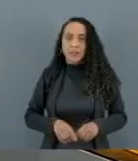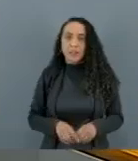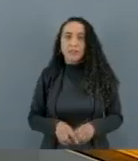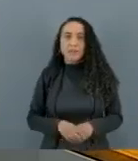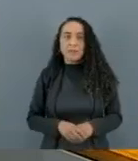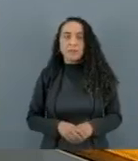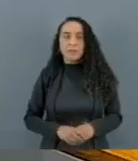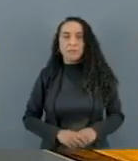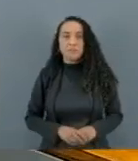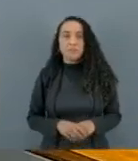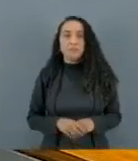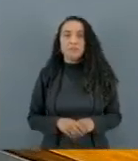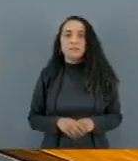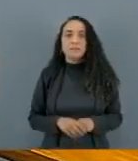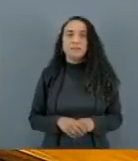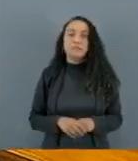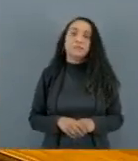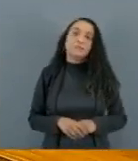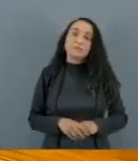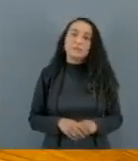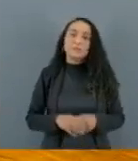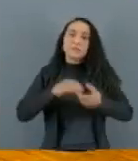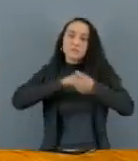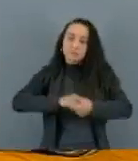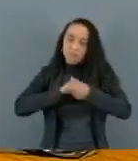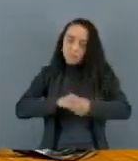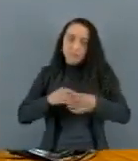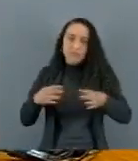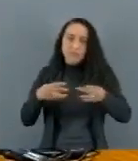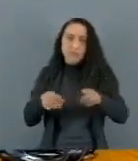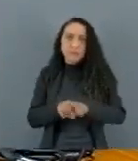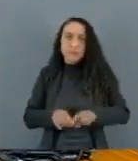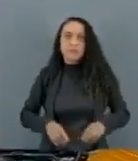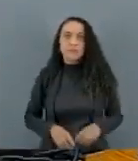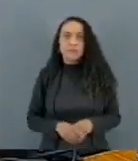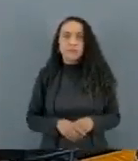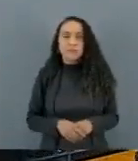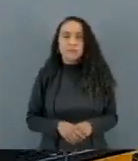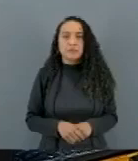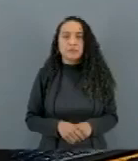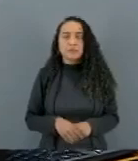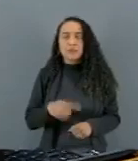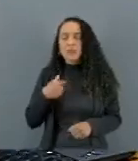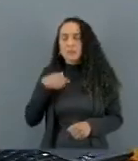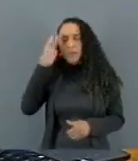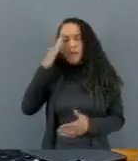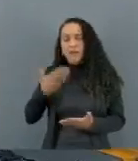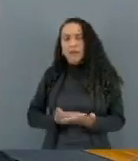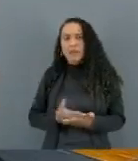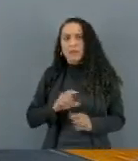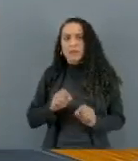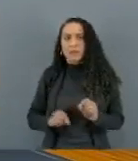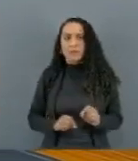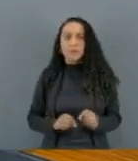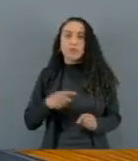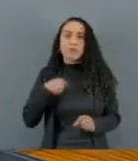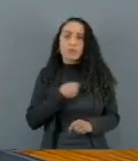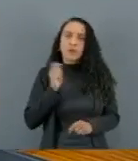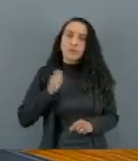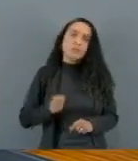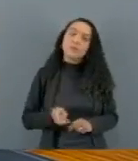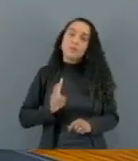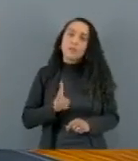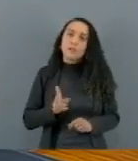tá via internet, então saudá-lo também. Eu acredito que nós temos que manter